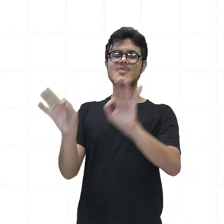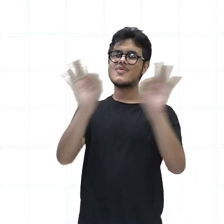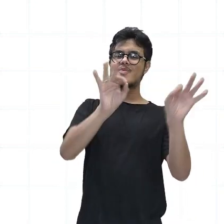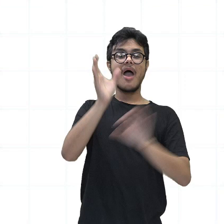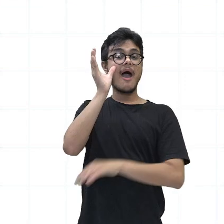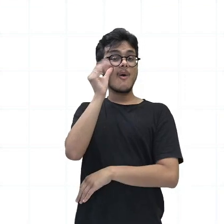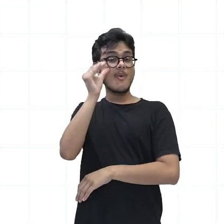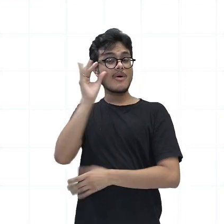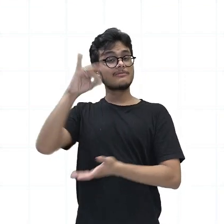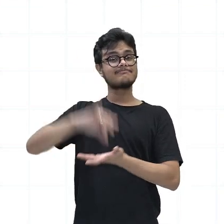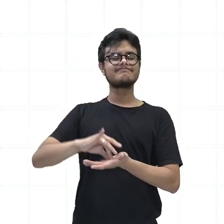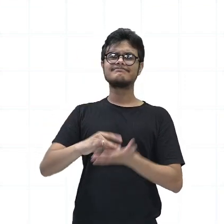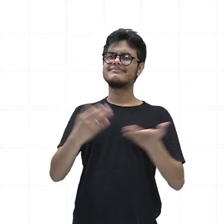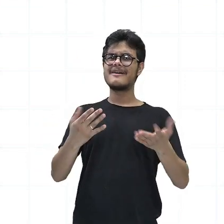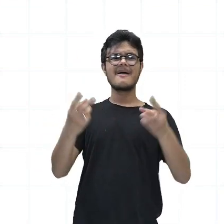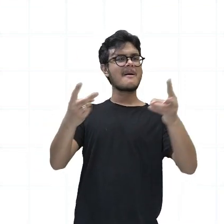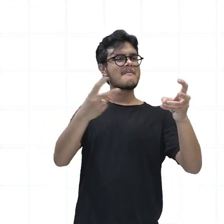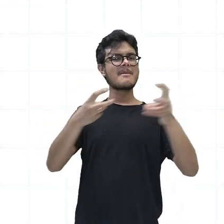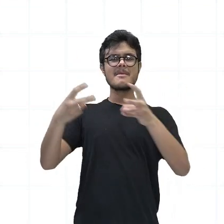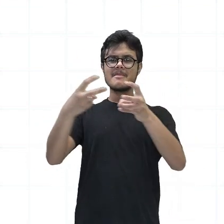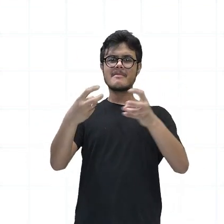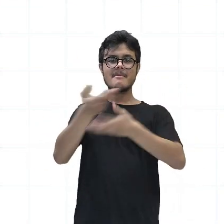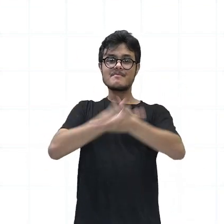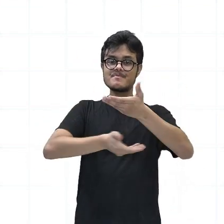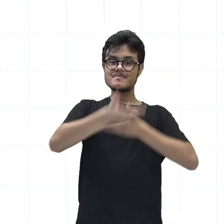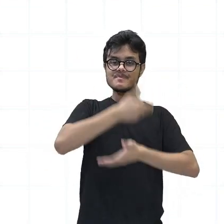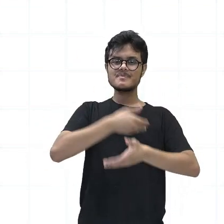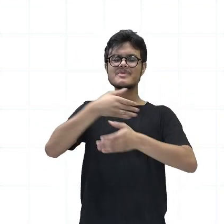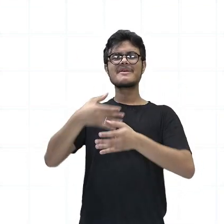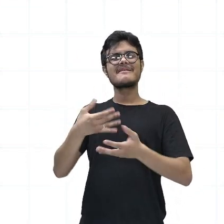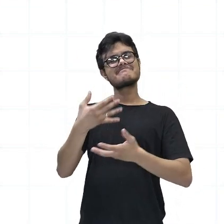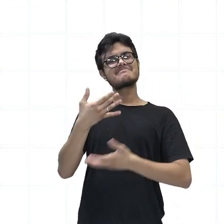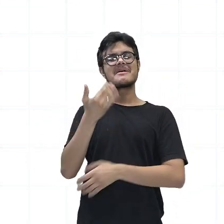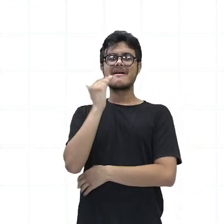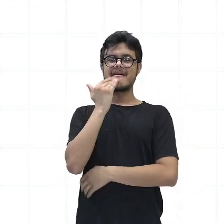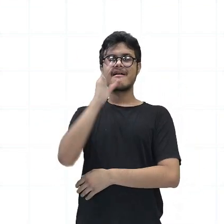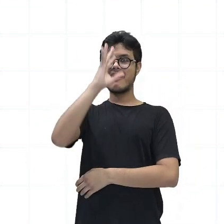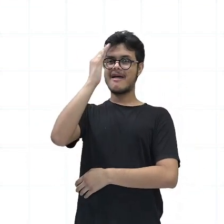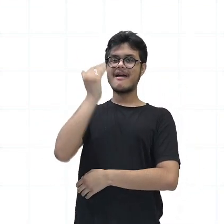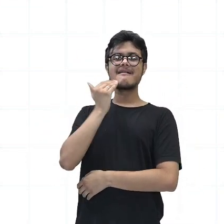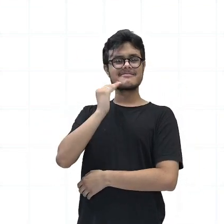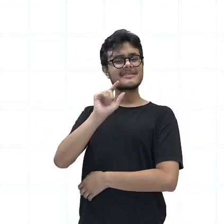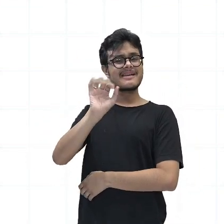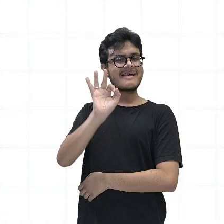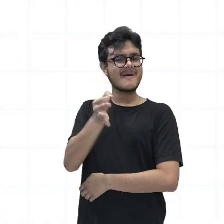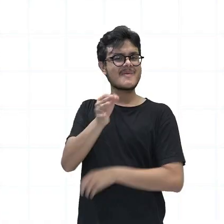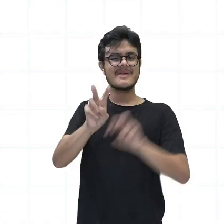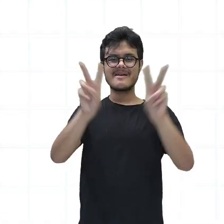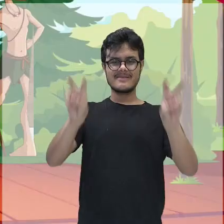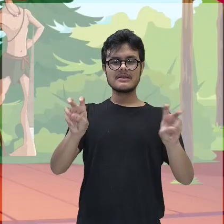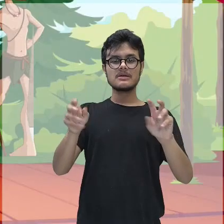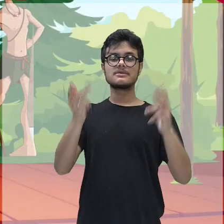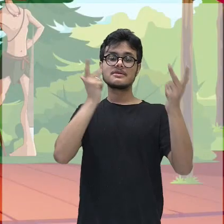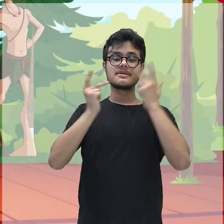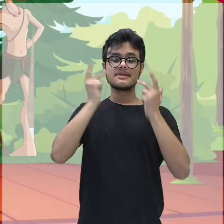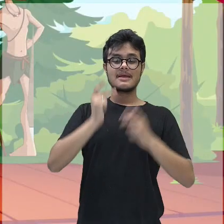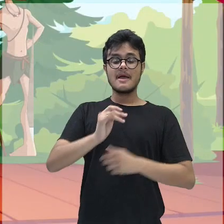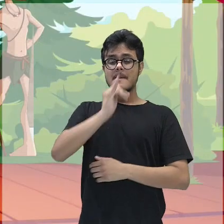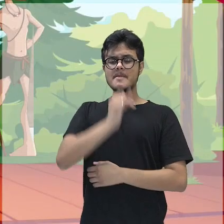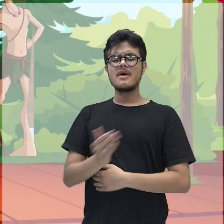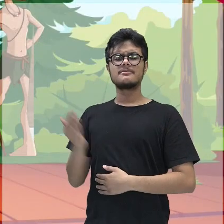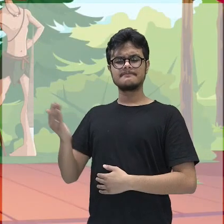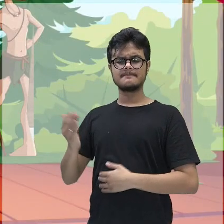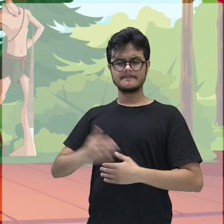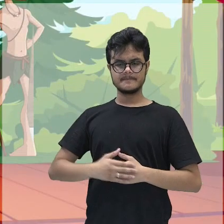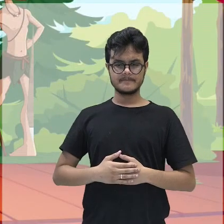se identifique e se relacione com as histórias, mensagens apresentadas na peça. Olha só,